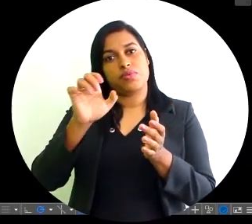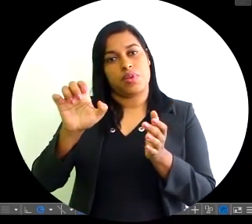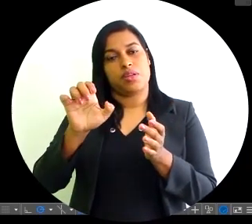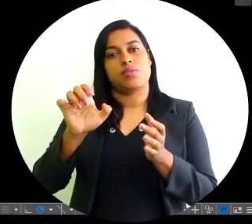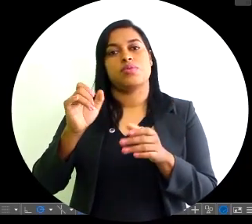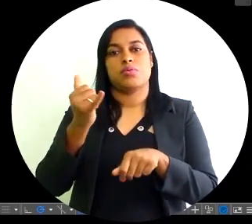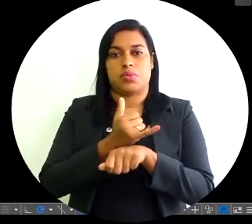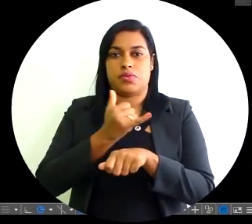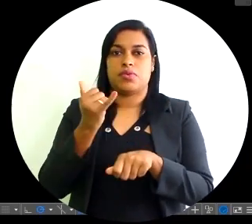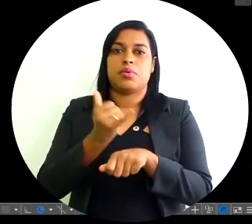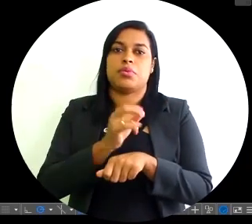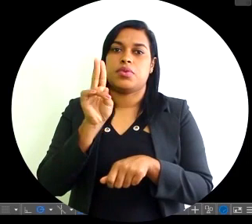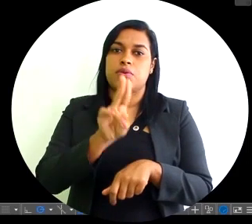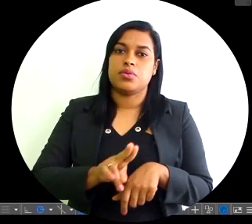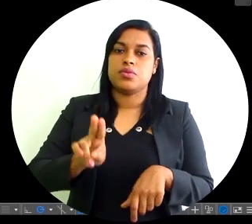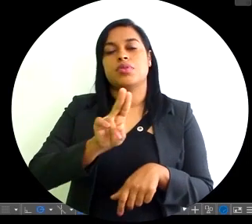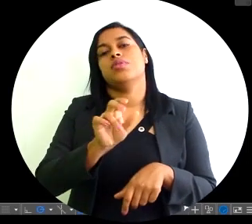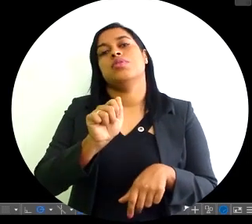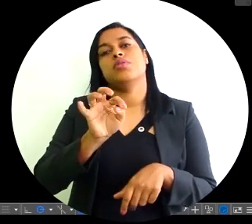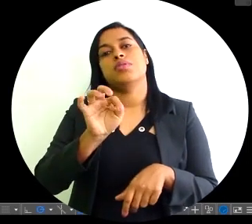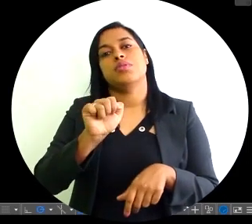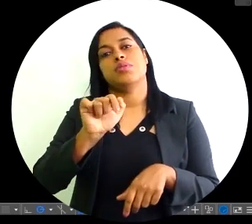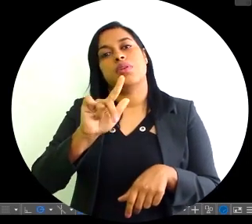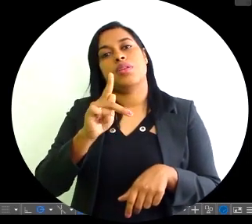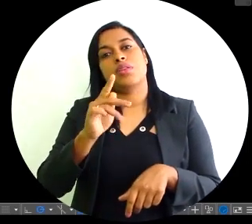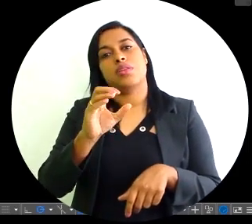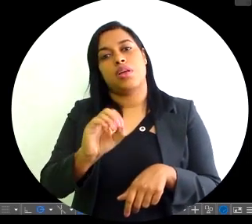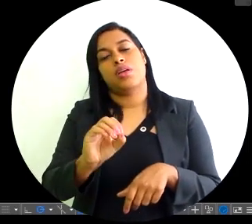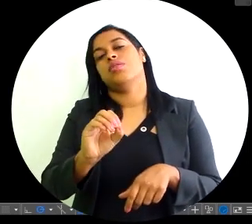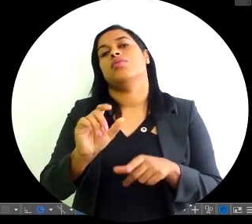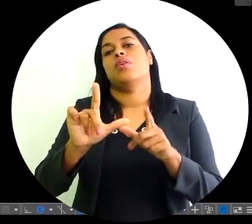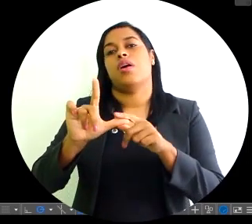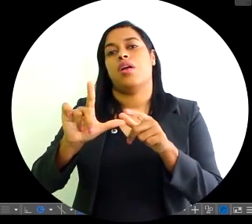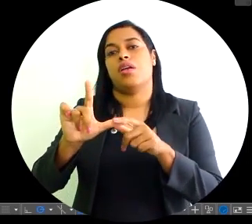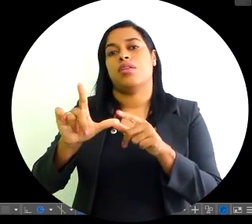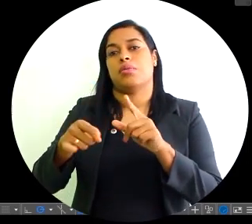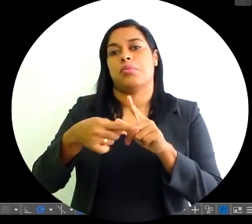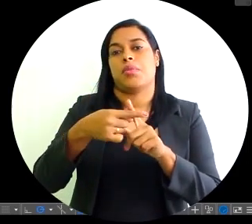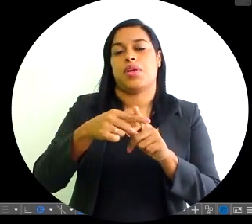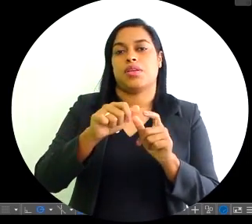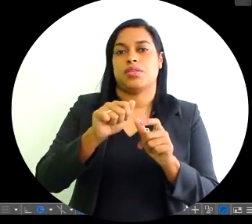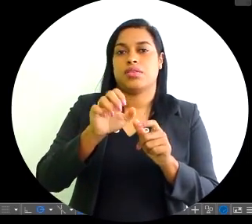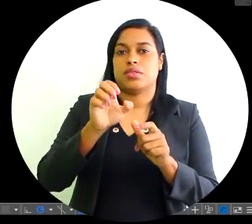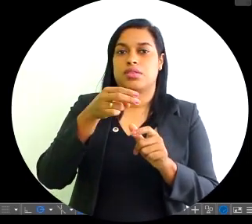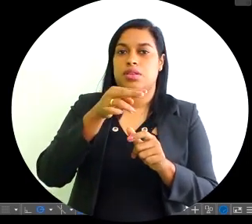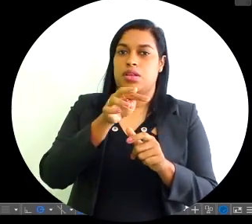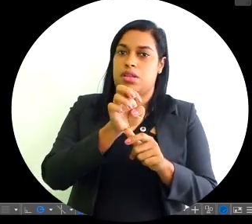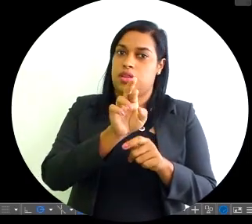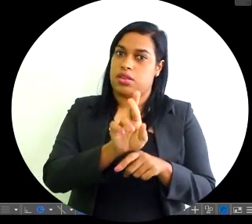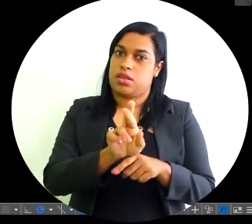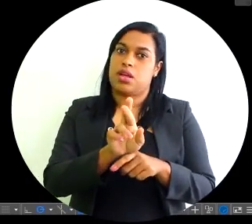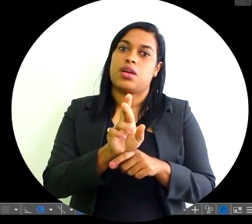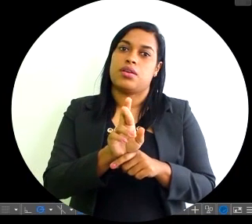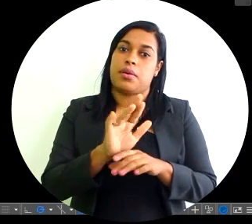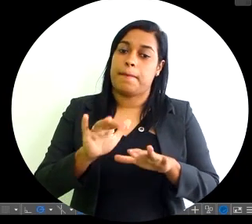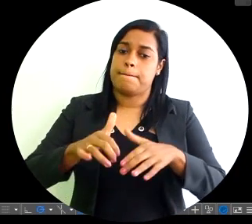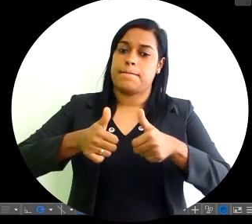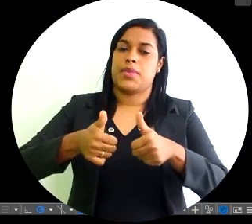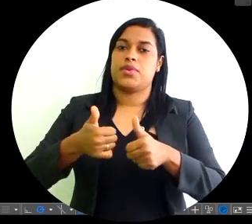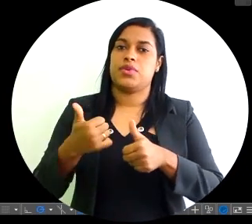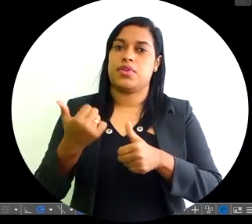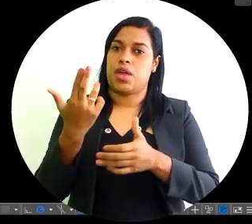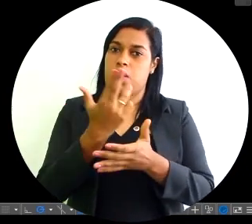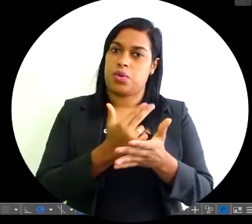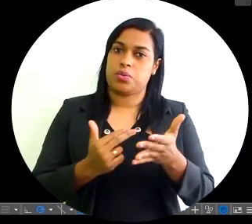com o botão esquerdo sobre a ferramenta ou utilizando o atalho do teclado, a letra L, Enter. A vantagem de trabalhar com os atalhos